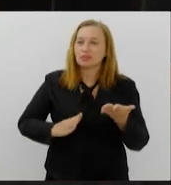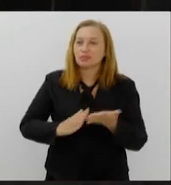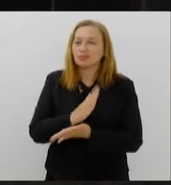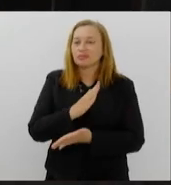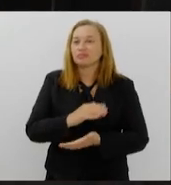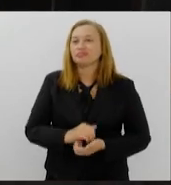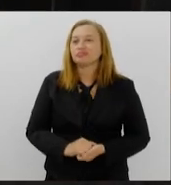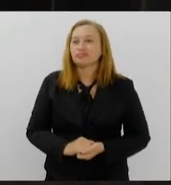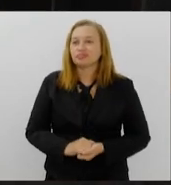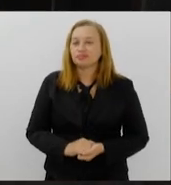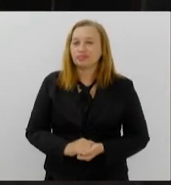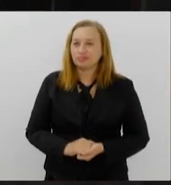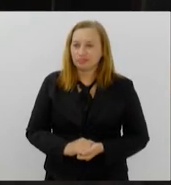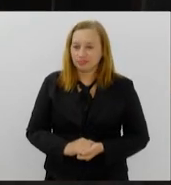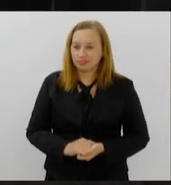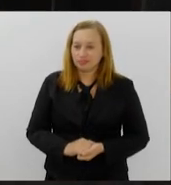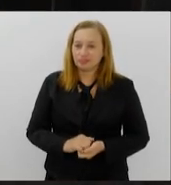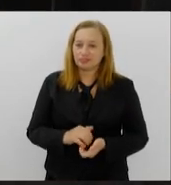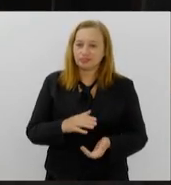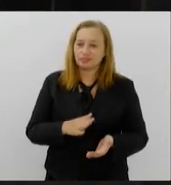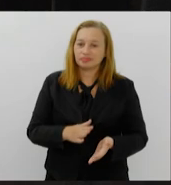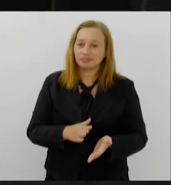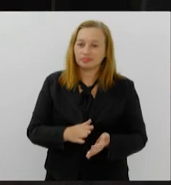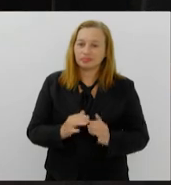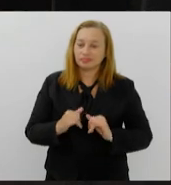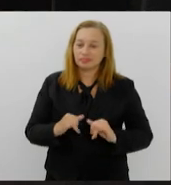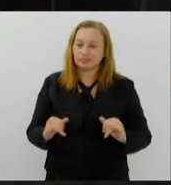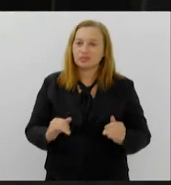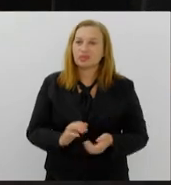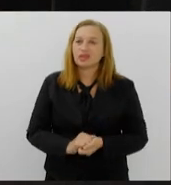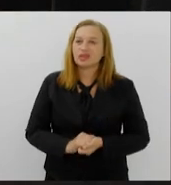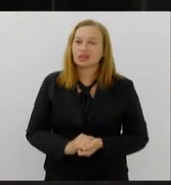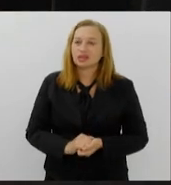estão, aprovado vai a publicação.